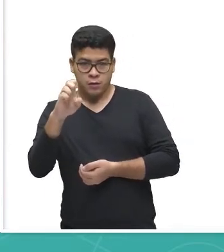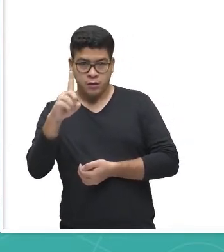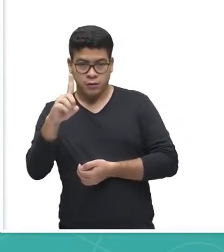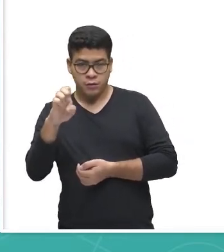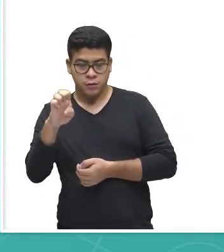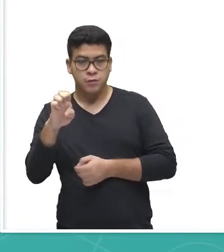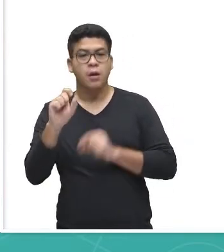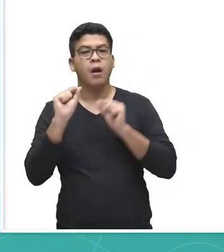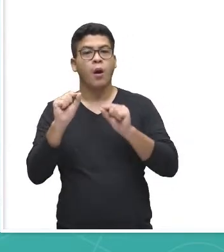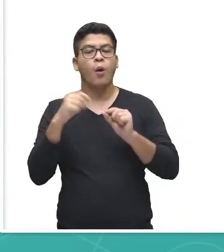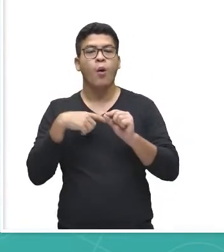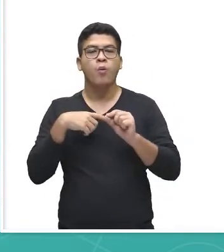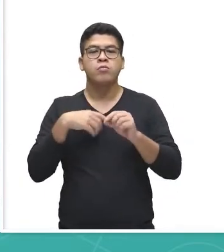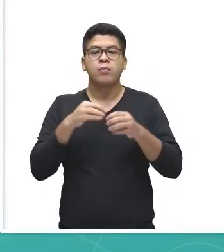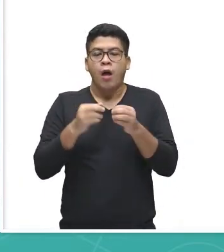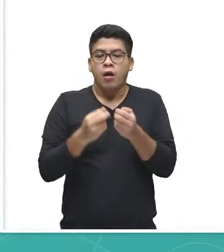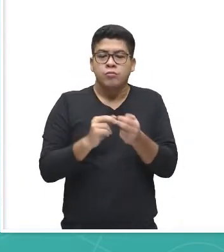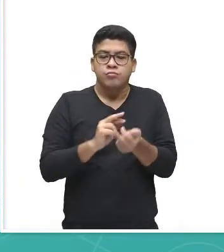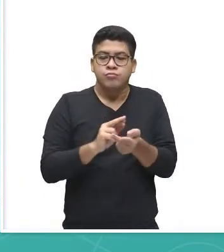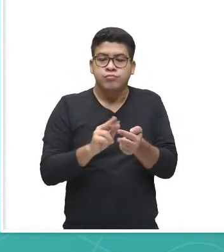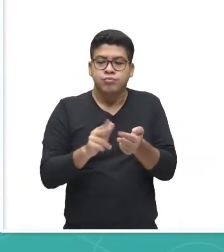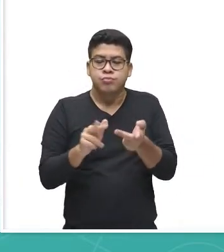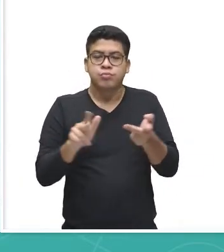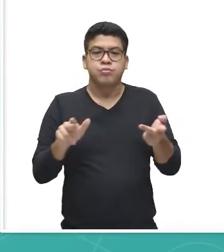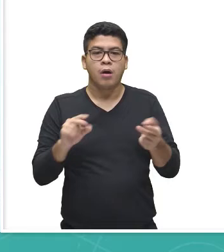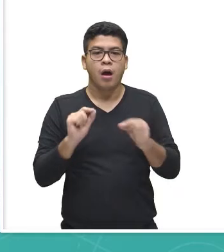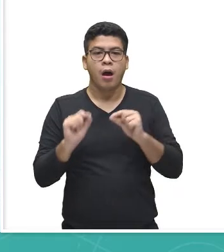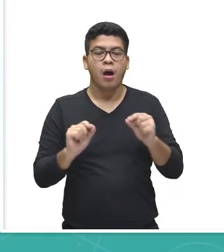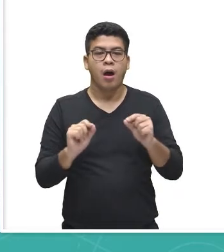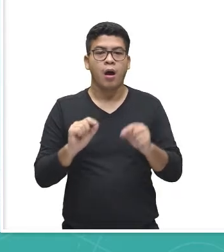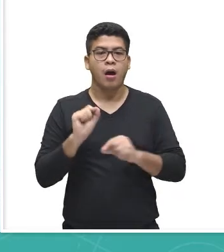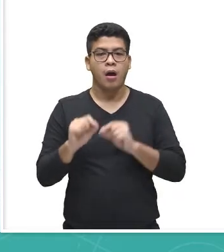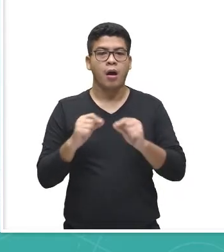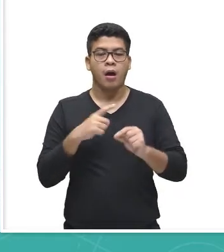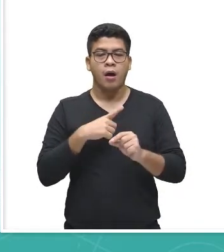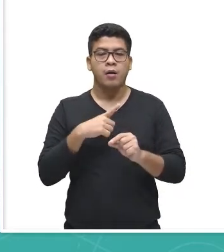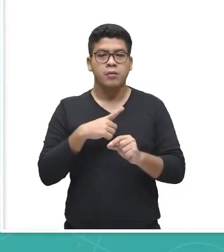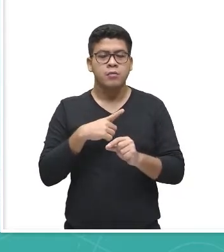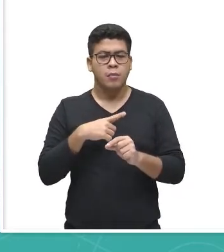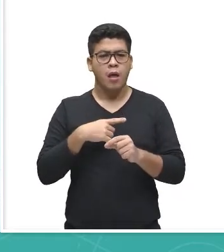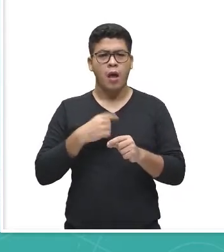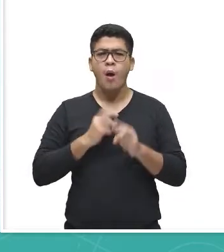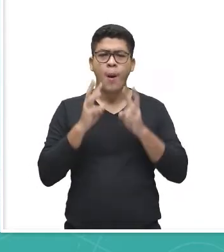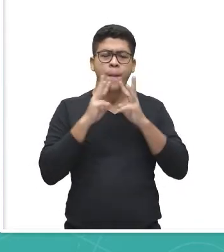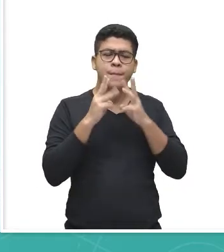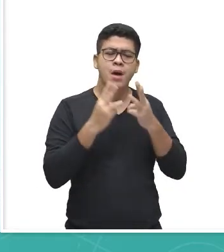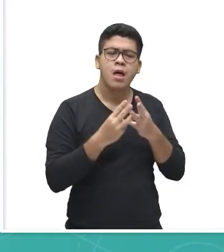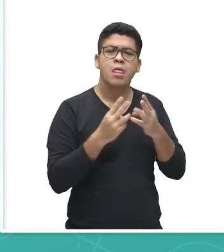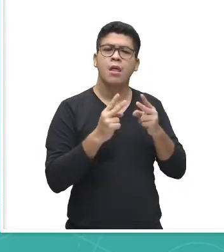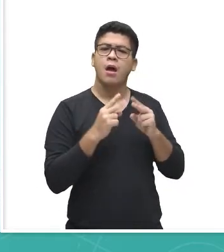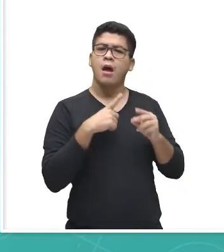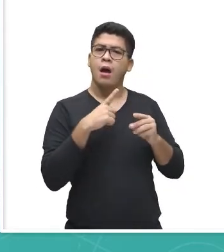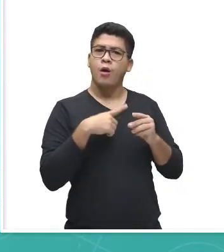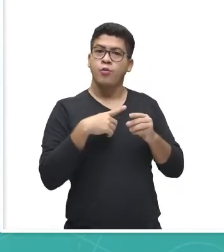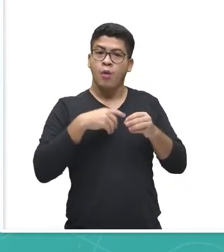Então, a matéria ela pode ser dividida, né? A matéria ela pode ser dividida em porções cada vez menores. Tá? E essa, então,